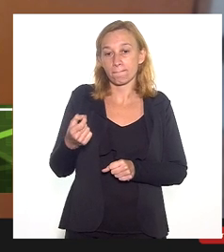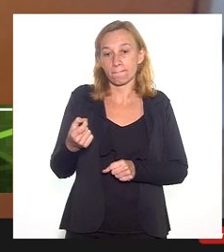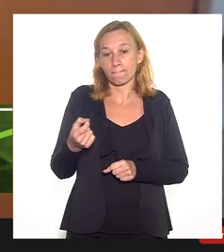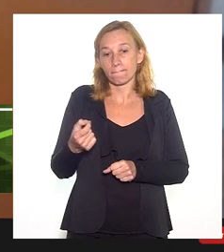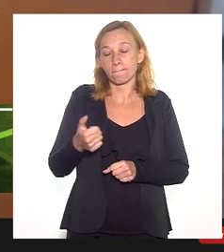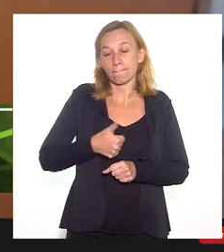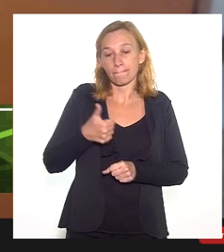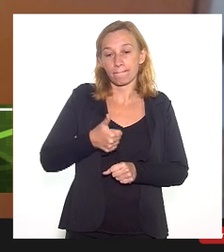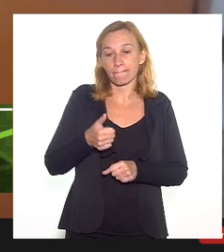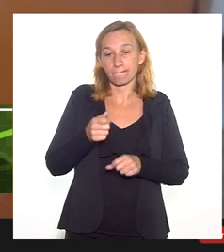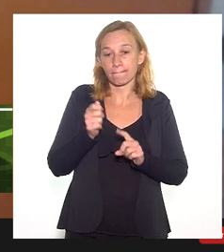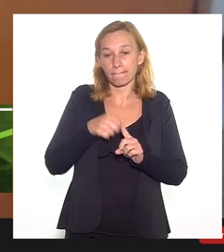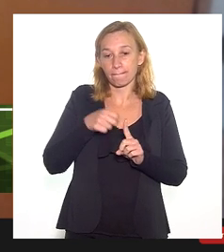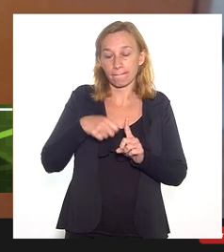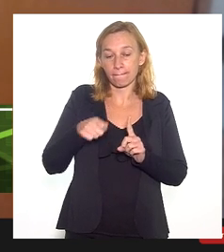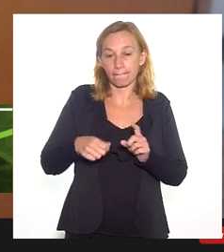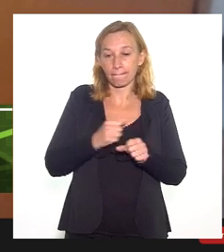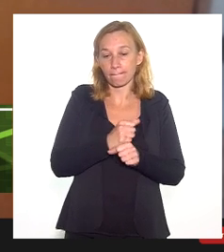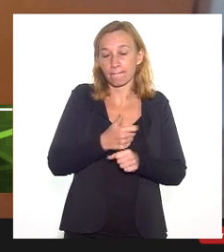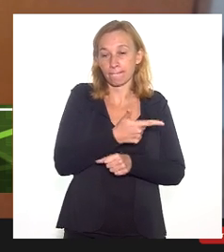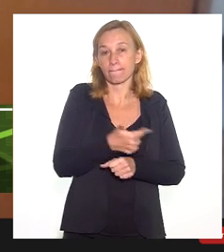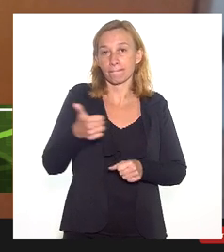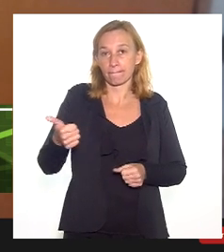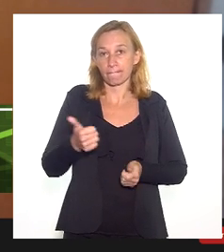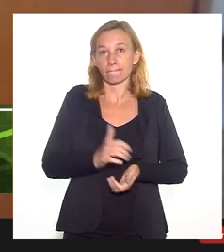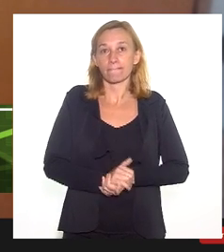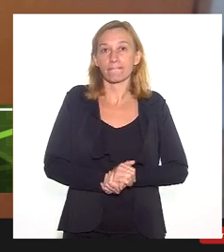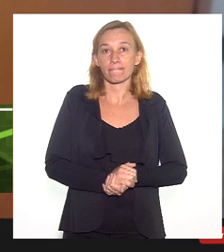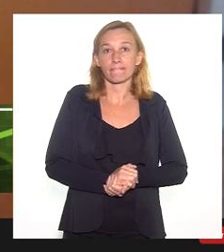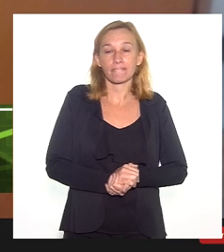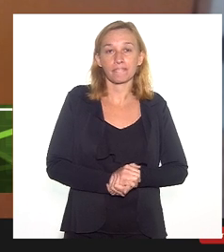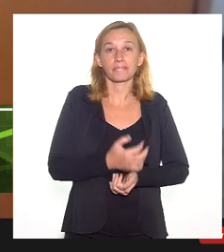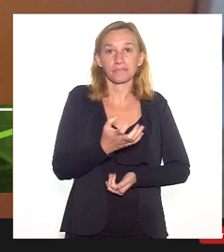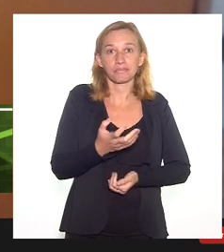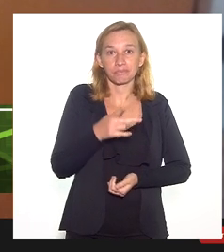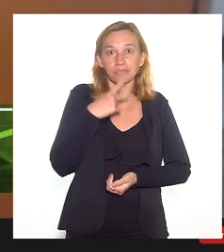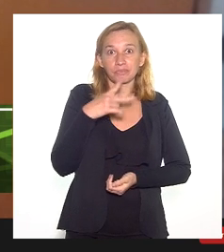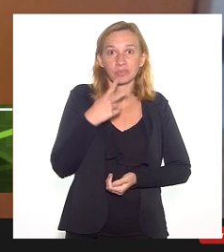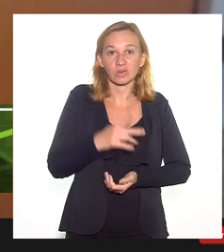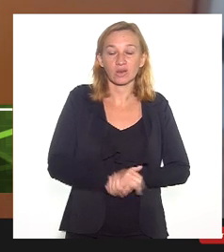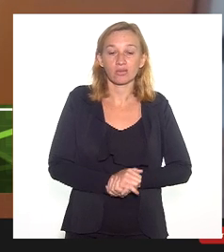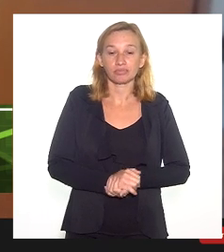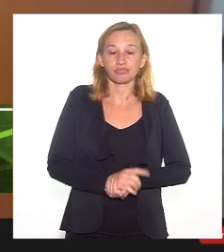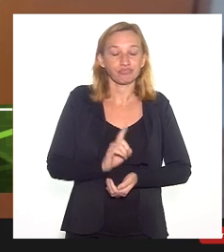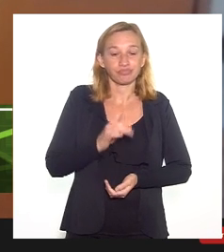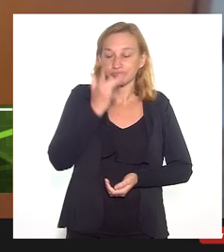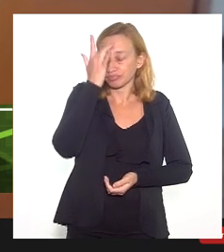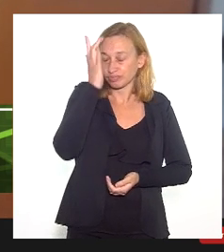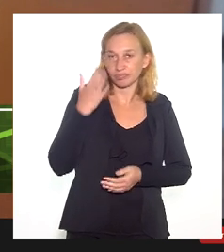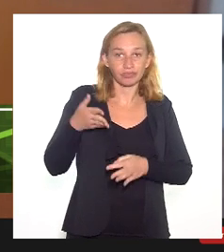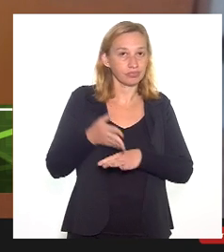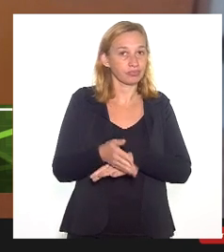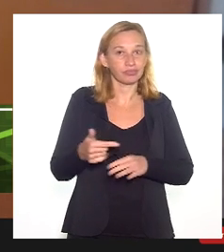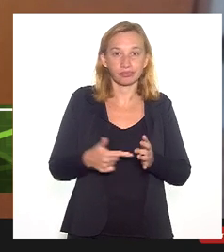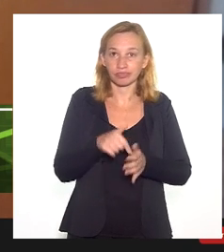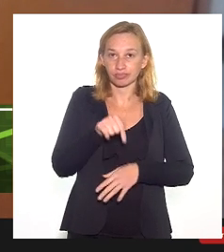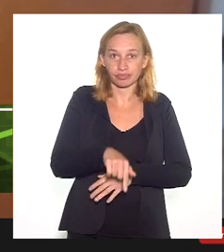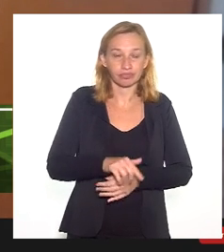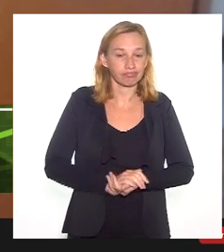primeiros meses do ano de 2021, quero dizer que não foi fácil chegarmos até aqui.